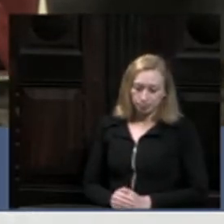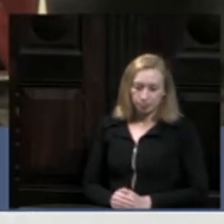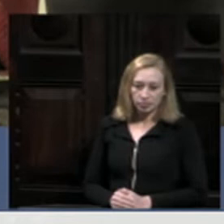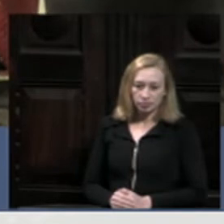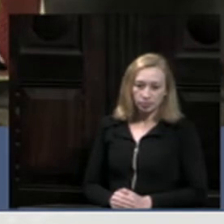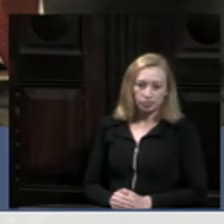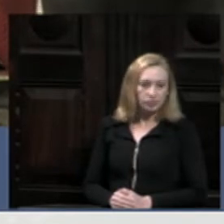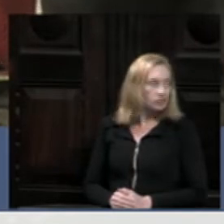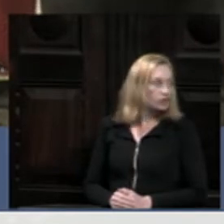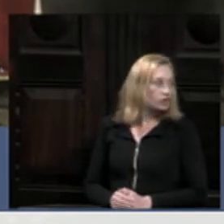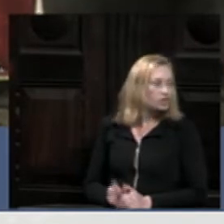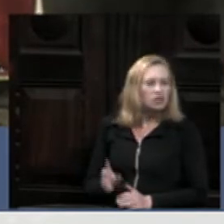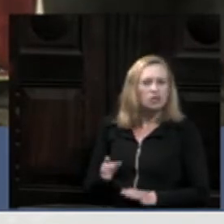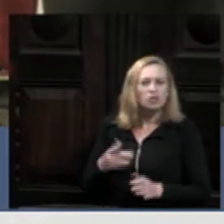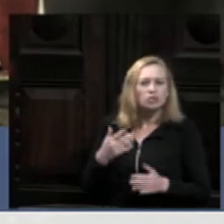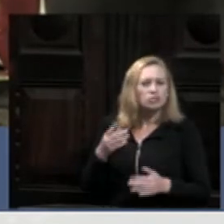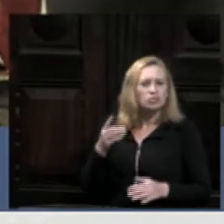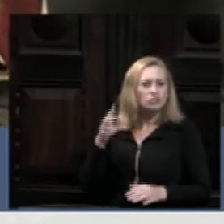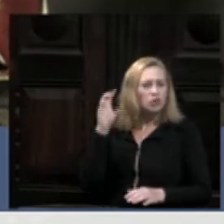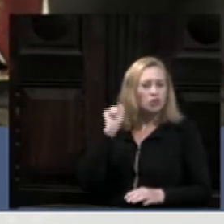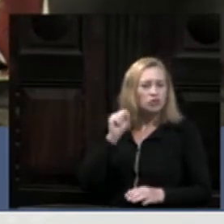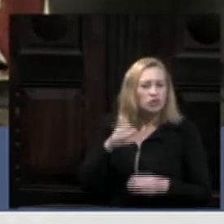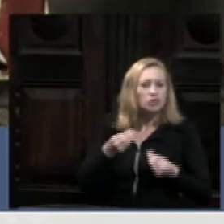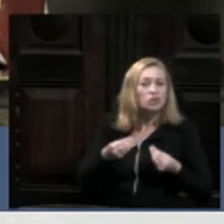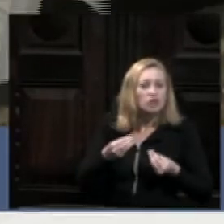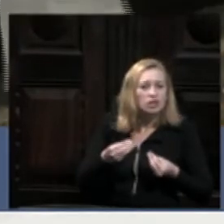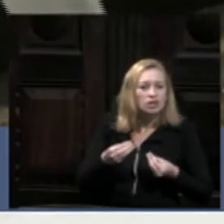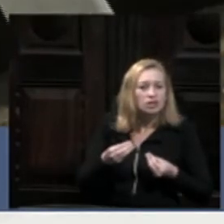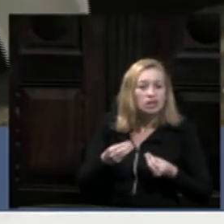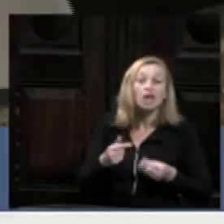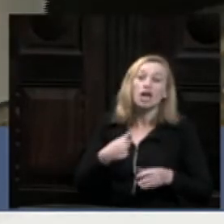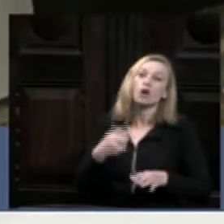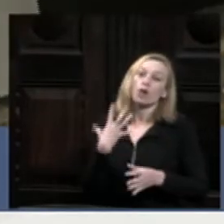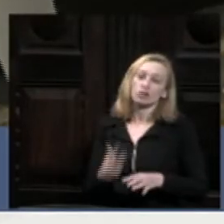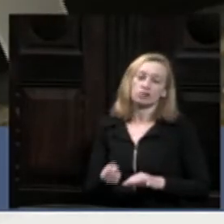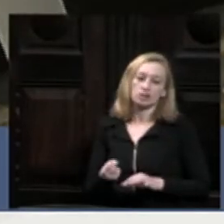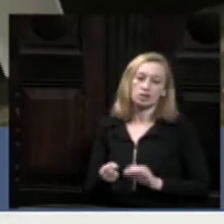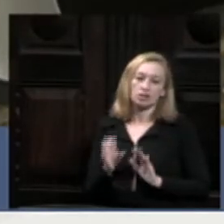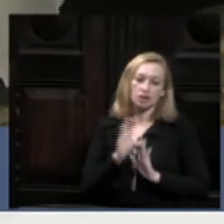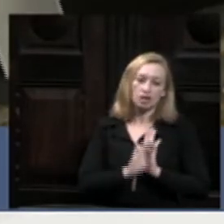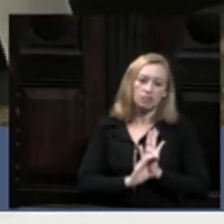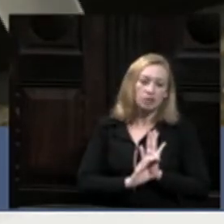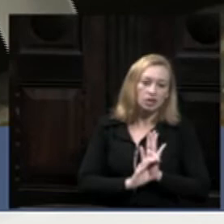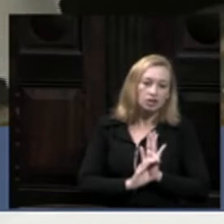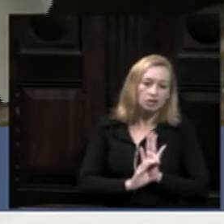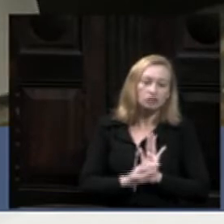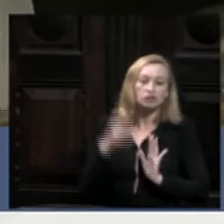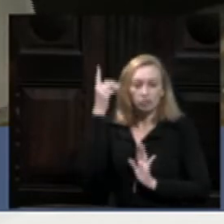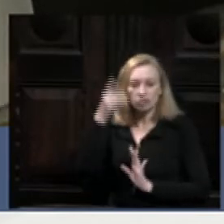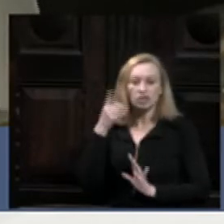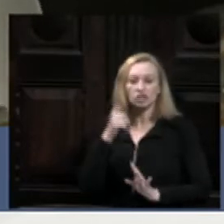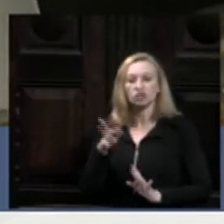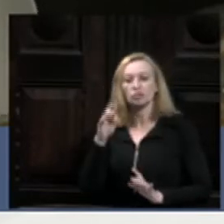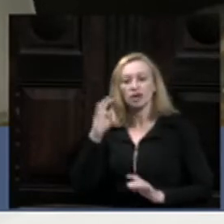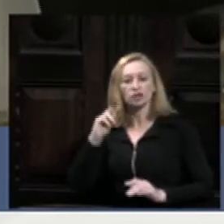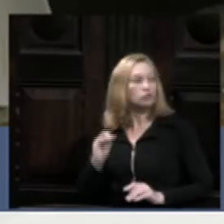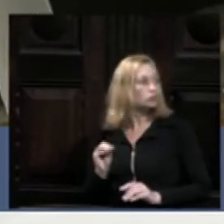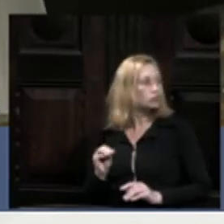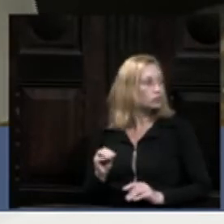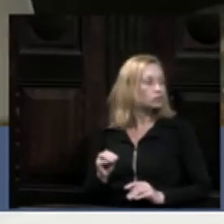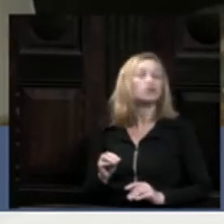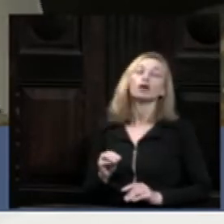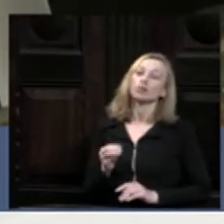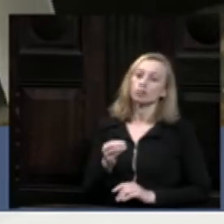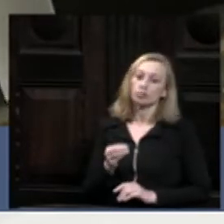Deputado Luiz, como é? Por favor. Favorável? Parecer é favorável à emenda de plenário do deputado Gilberto Palmares. Qual? É